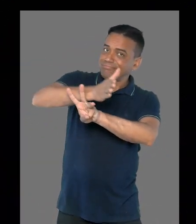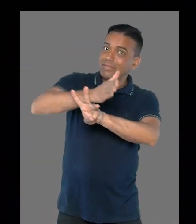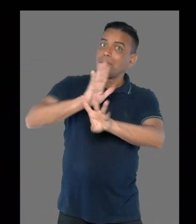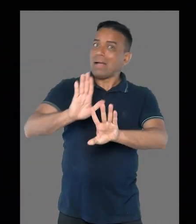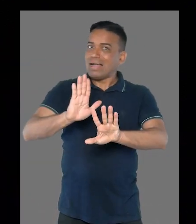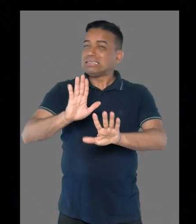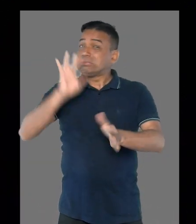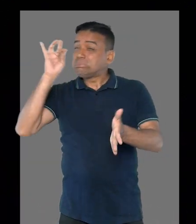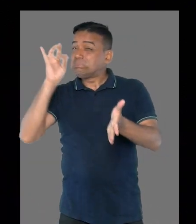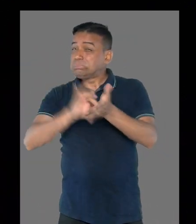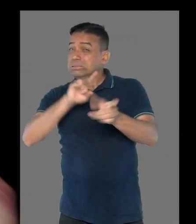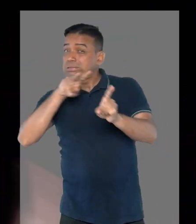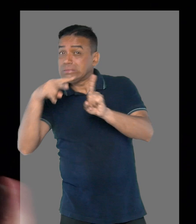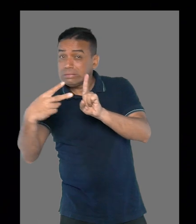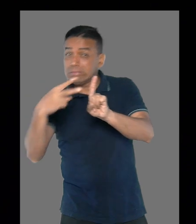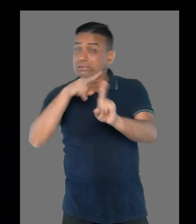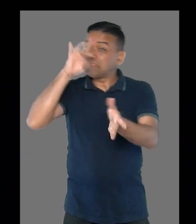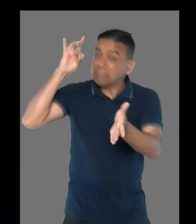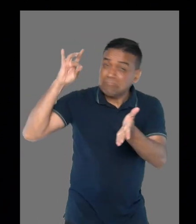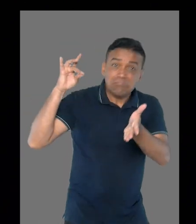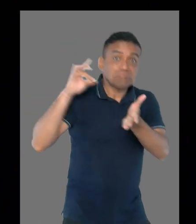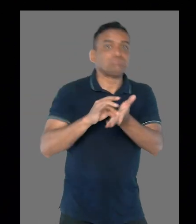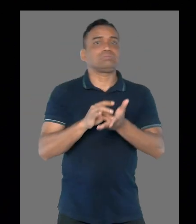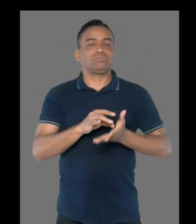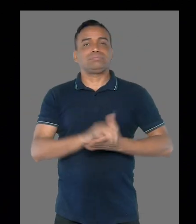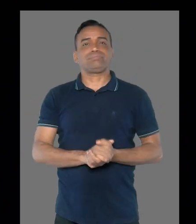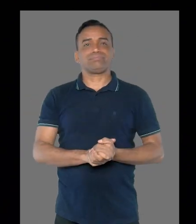esse concreto da coisa. Né? Olhar para